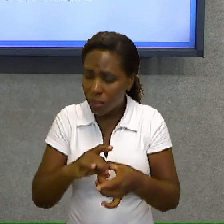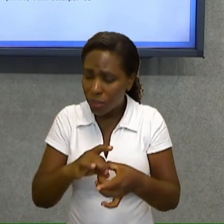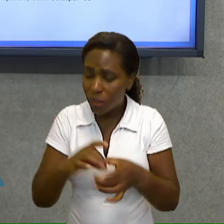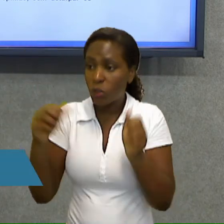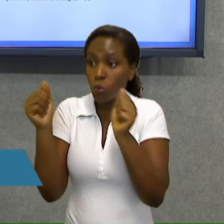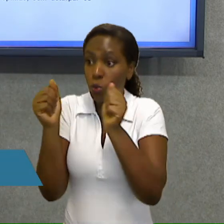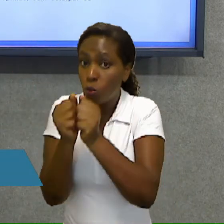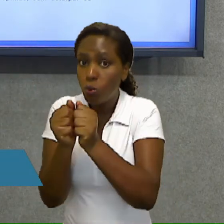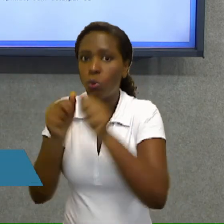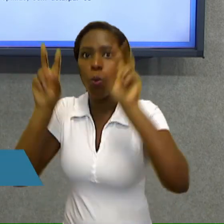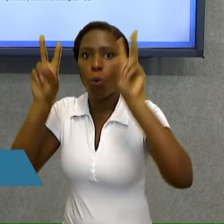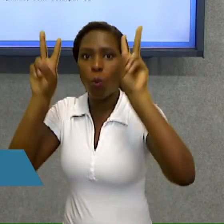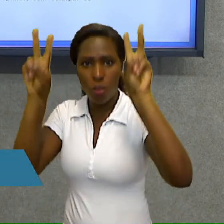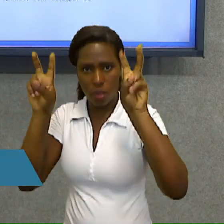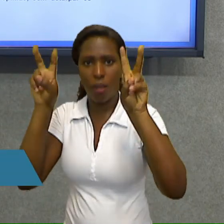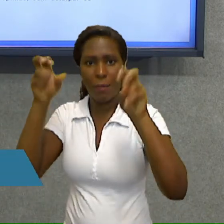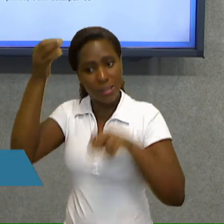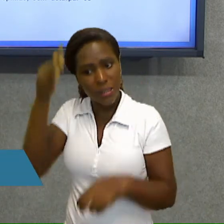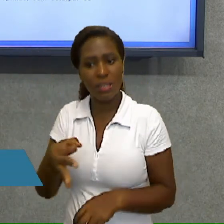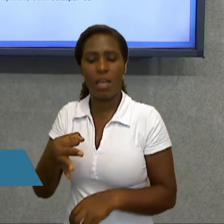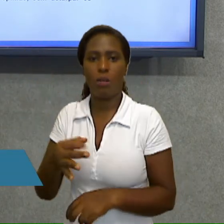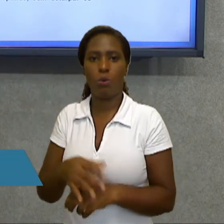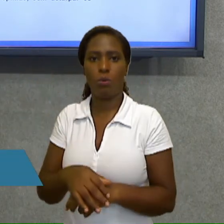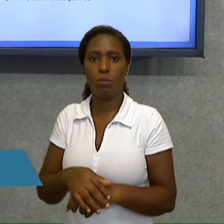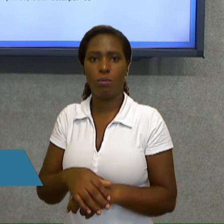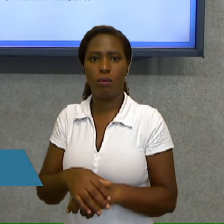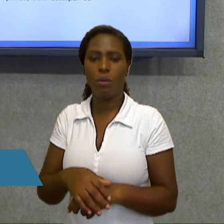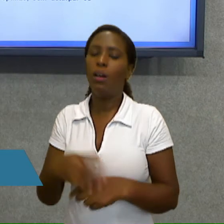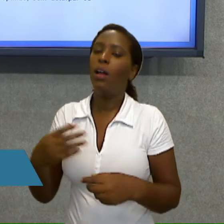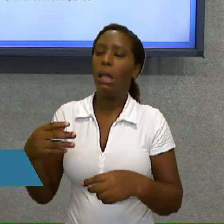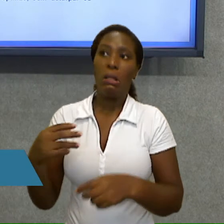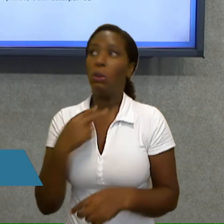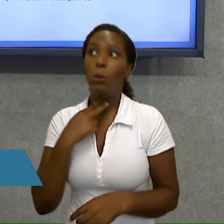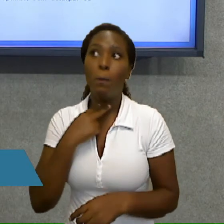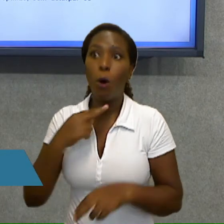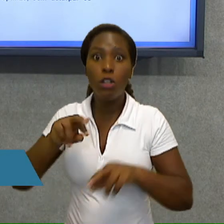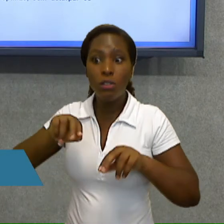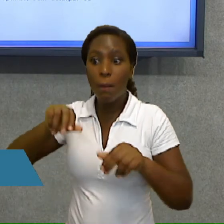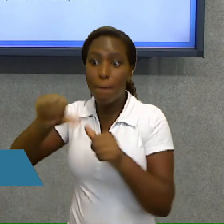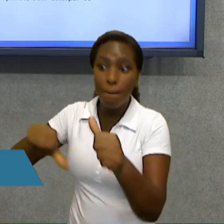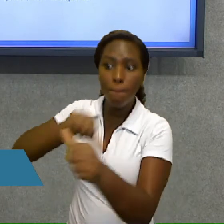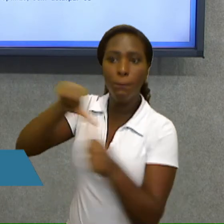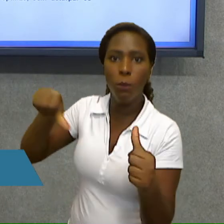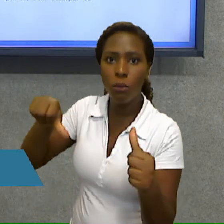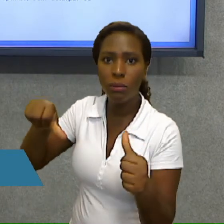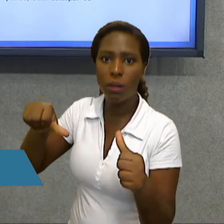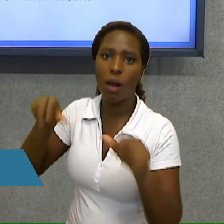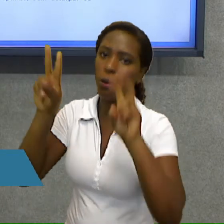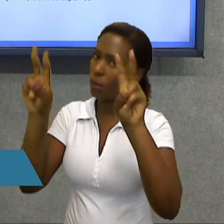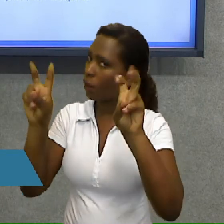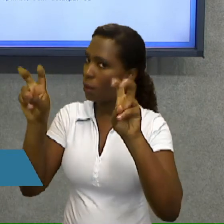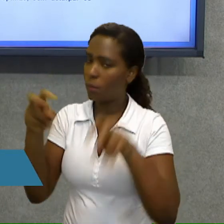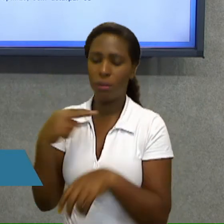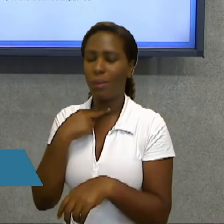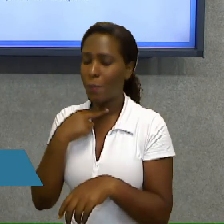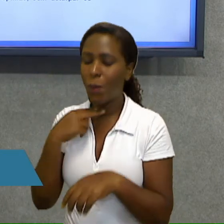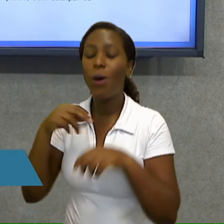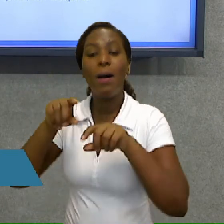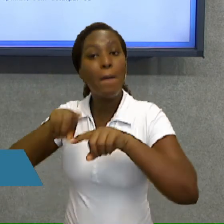repórteres. Por esse motivo, a reportagem é um texto que precisa de mais tempo para ser elaborado pelo